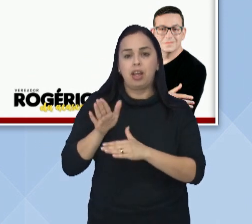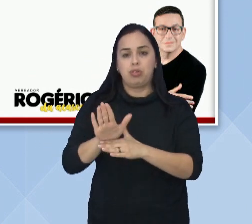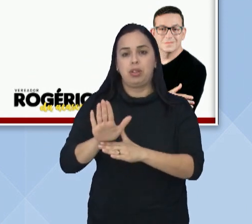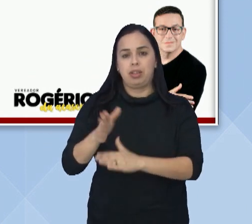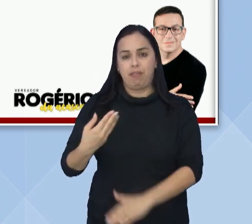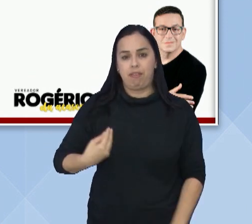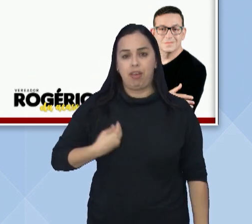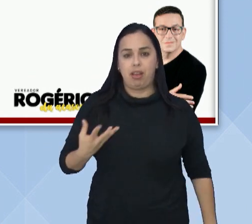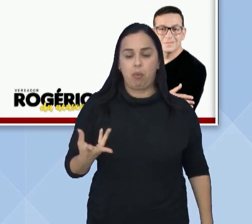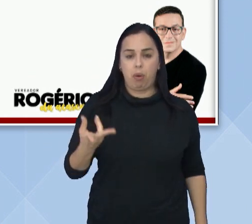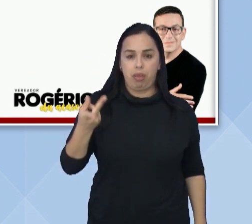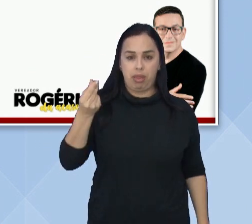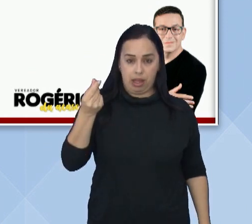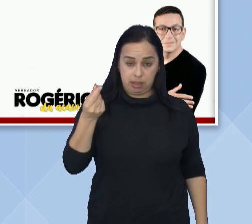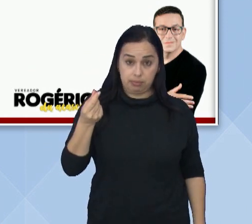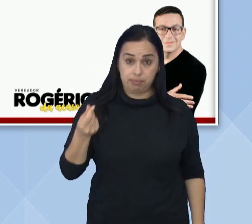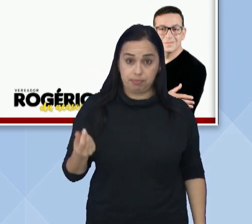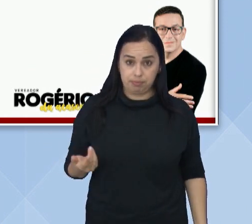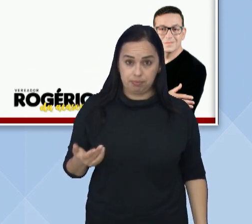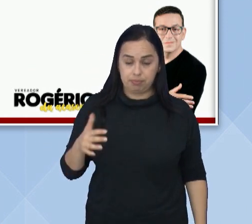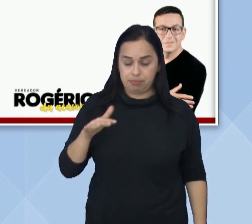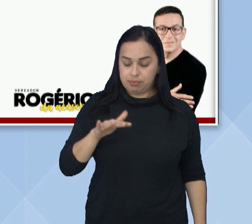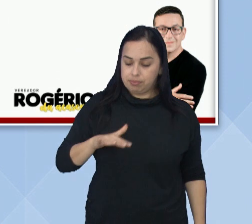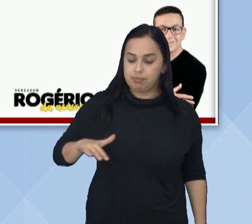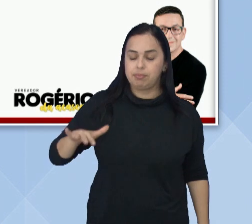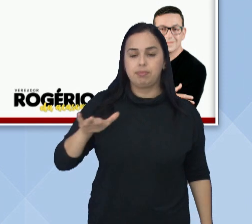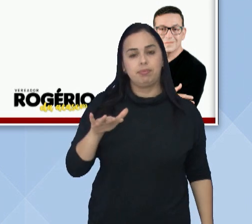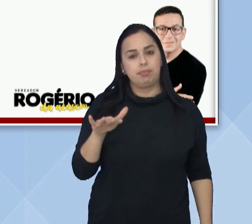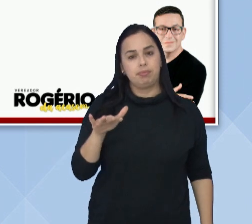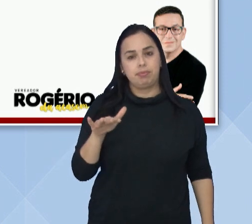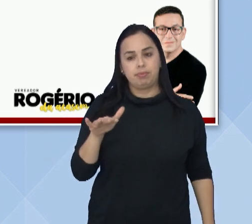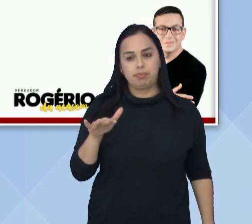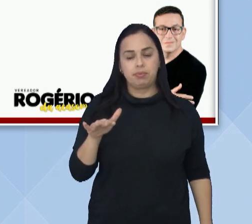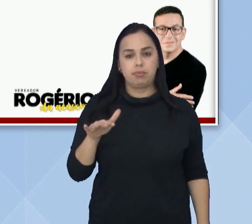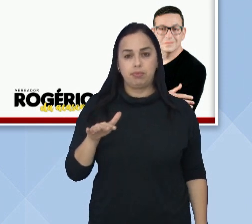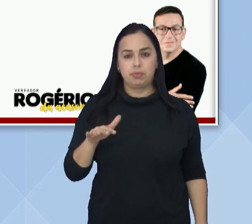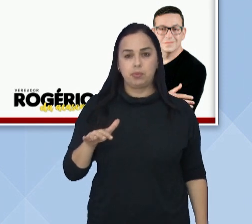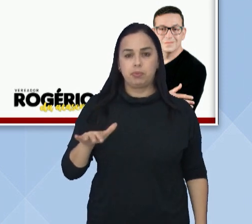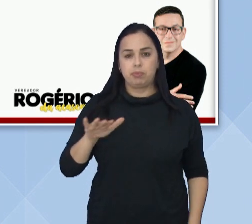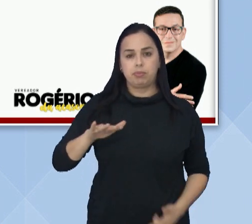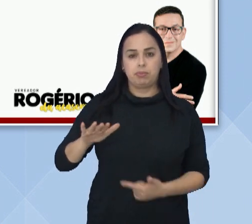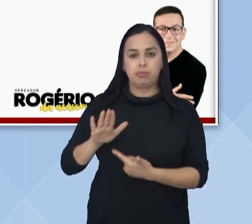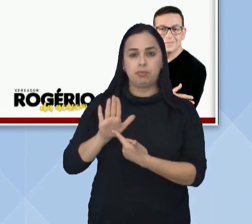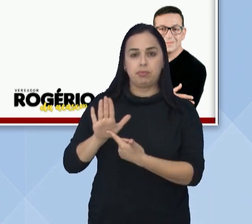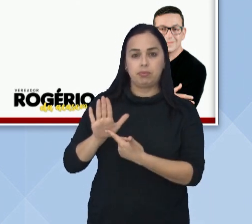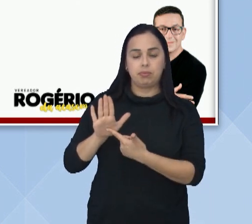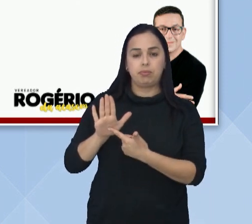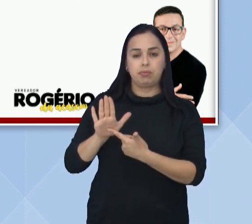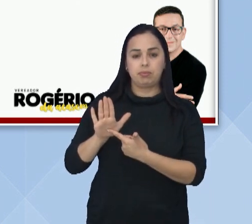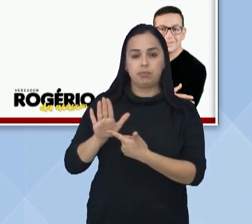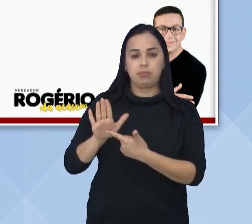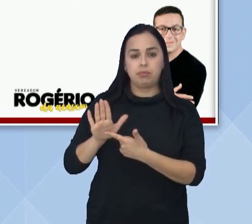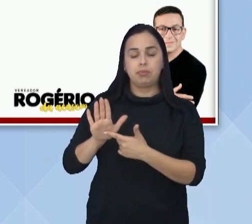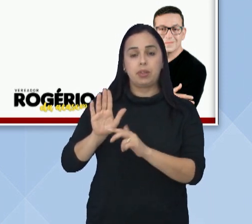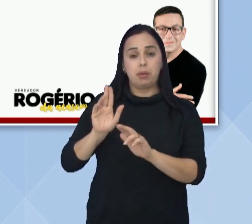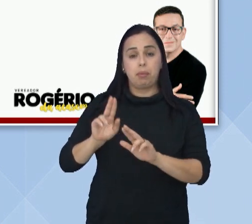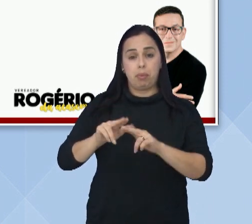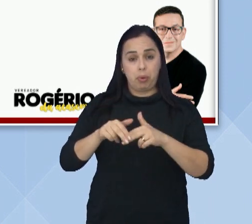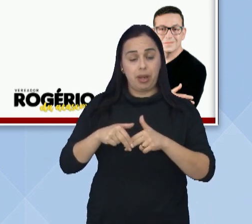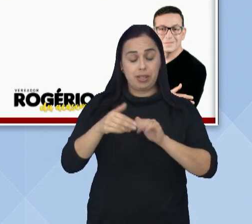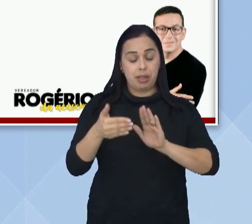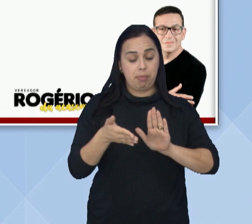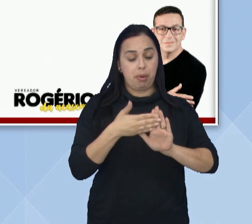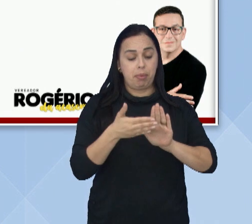vida. Nessa esteira, rendemos a apresentação dessa justa